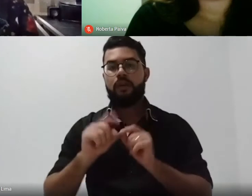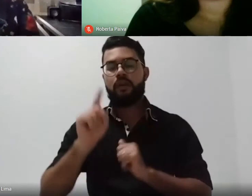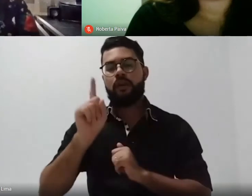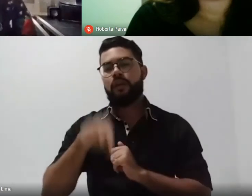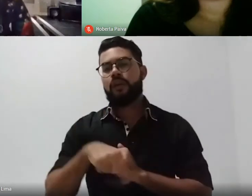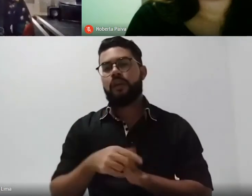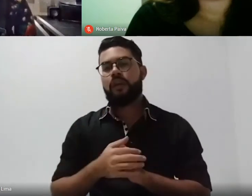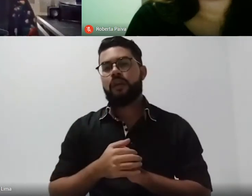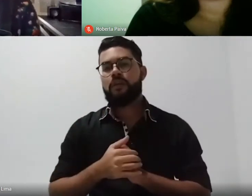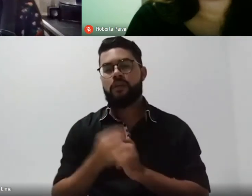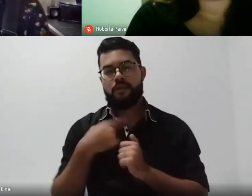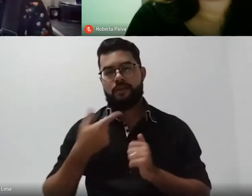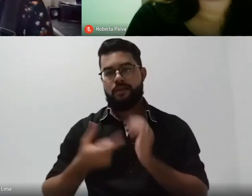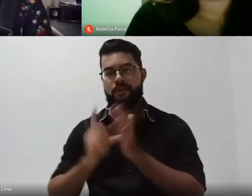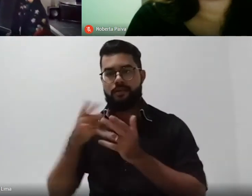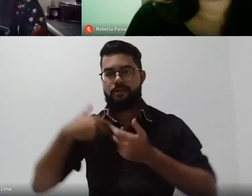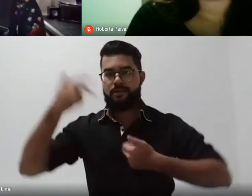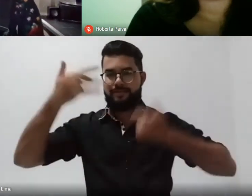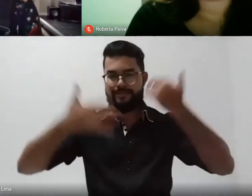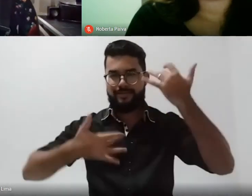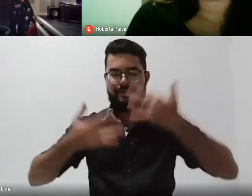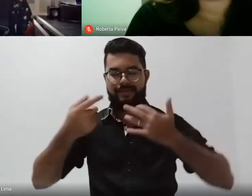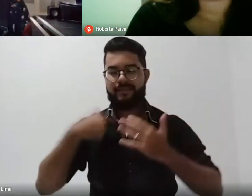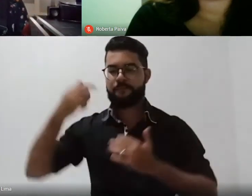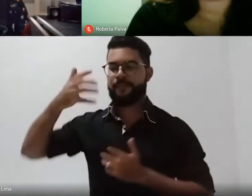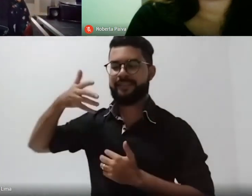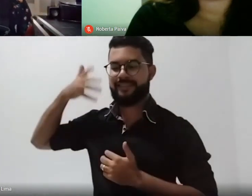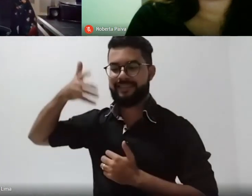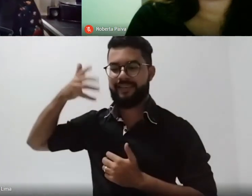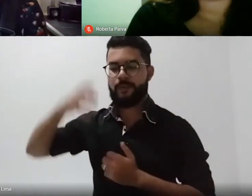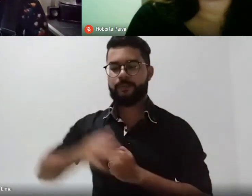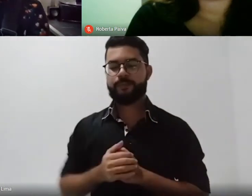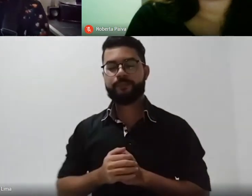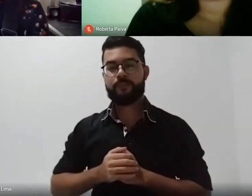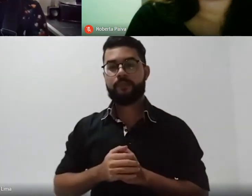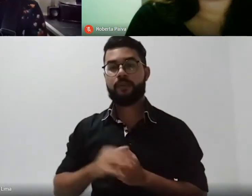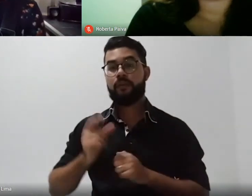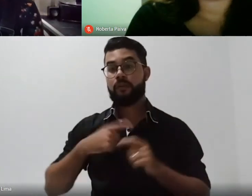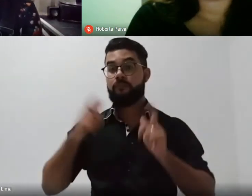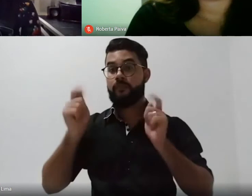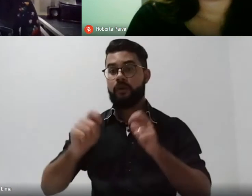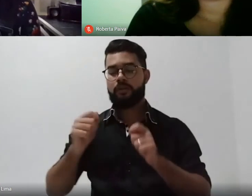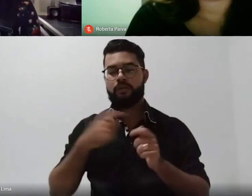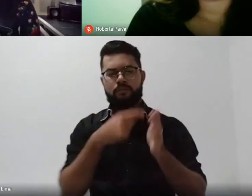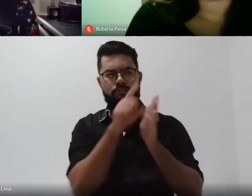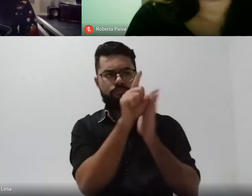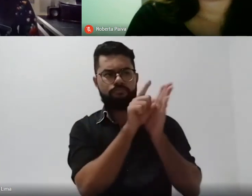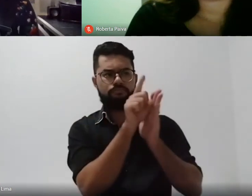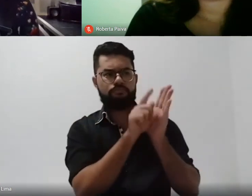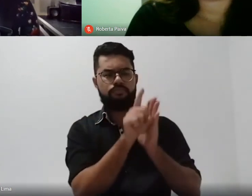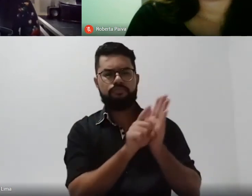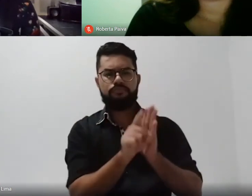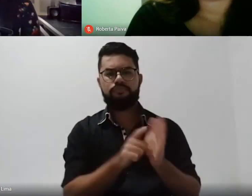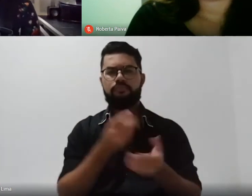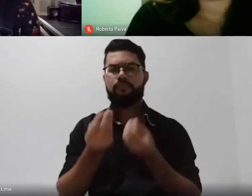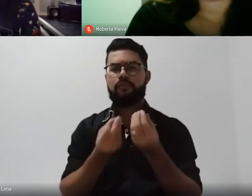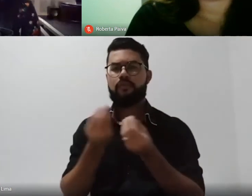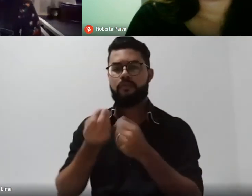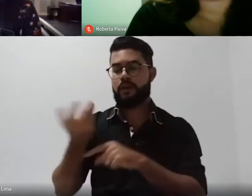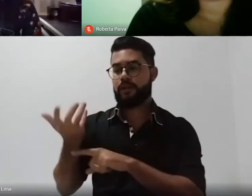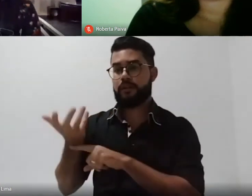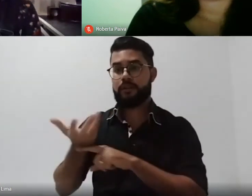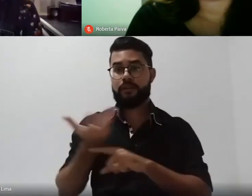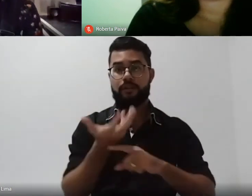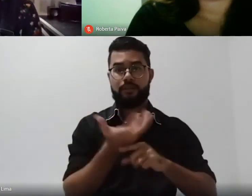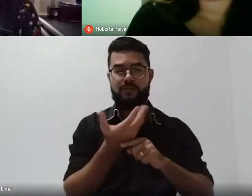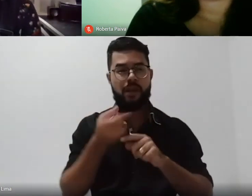como eu falei lá na minha apresentação, né, que poderia ser investigado uma forma da disciplina BIM aparecer transversalmente